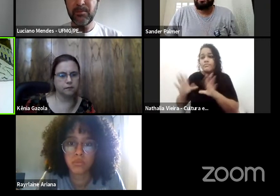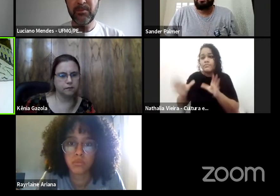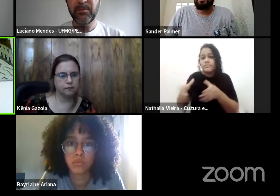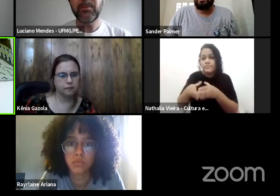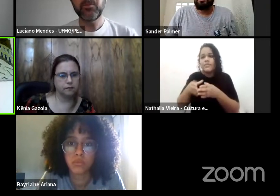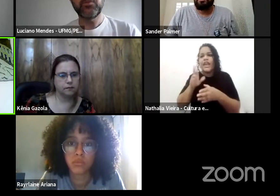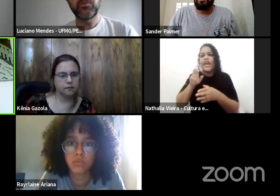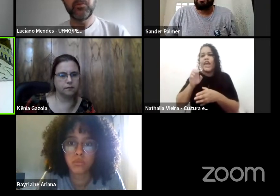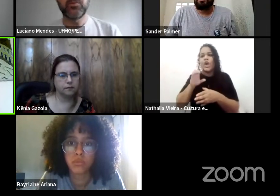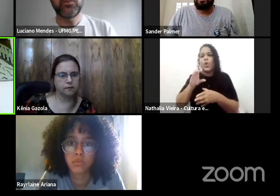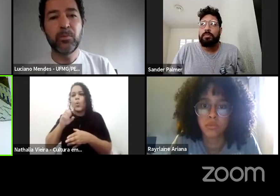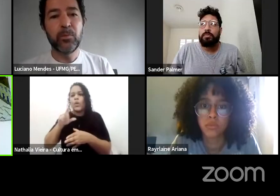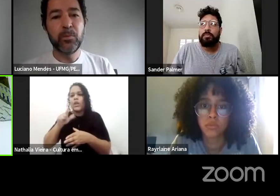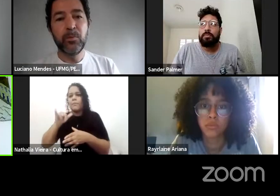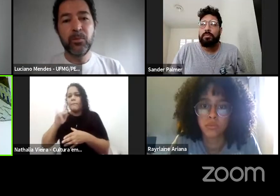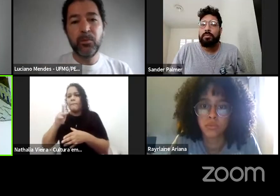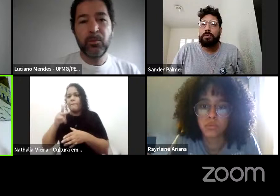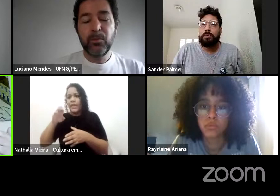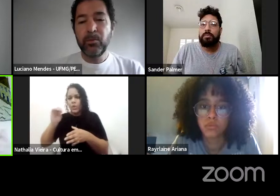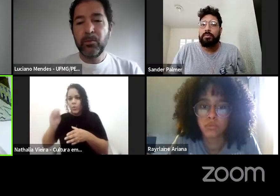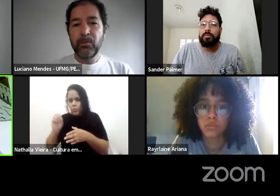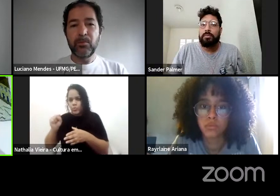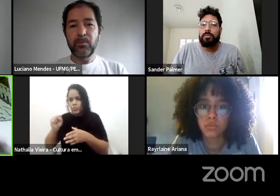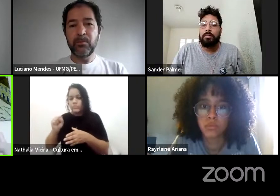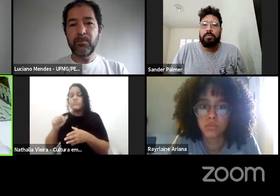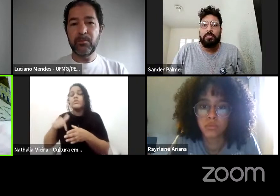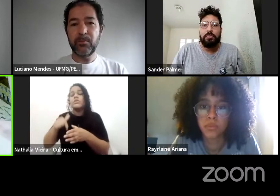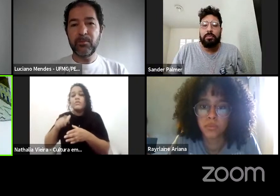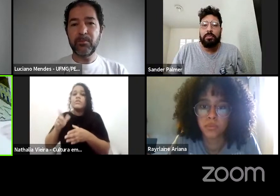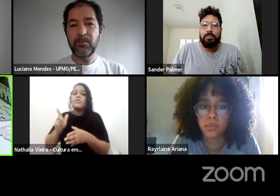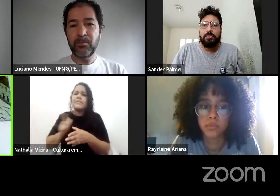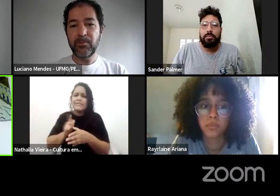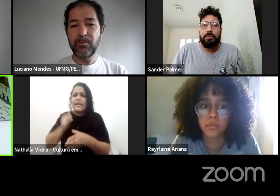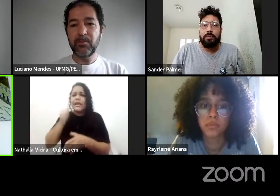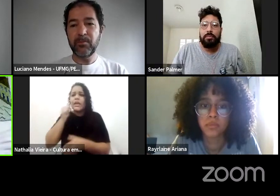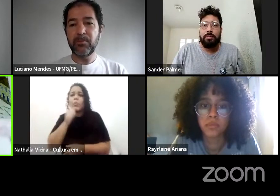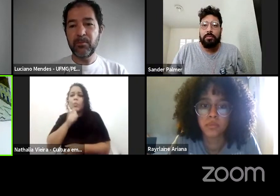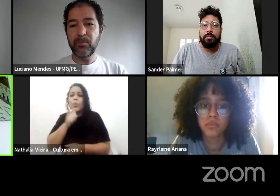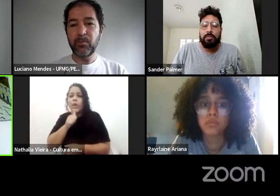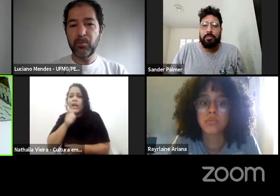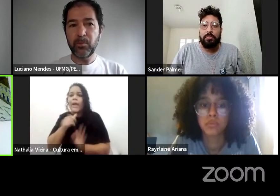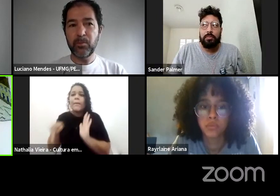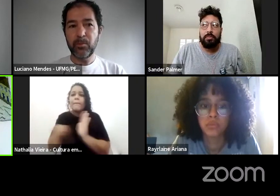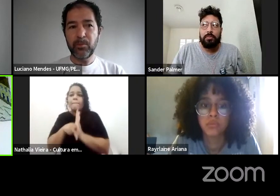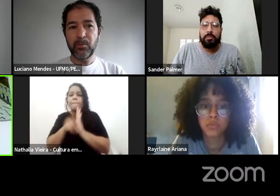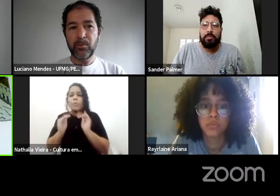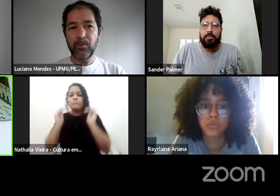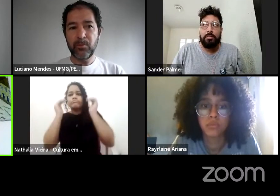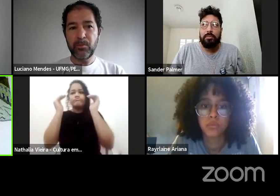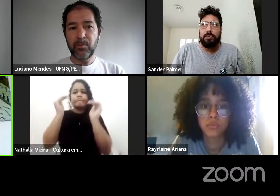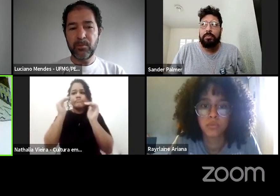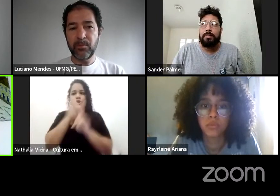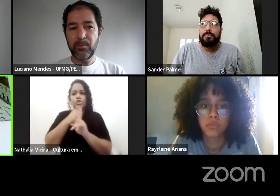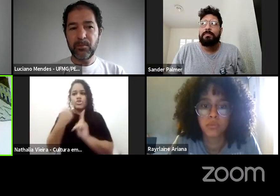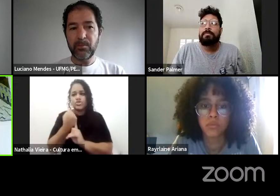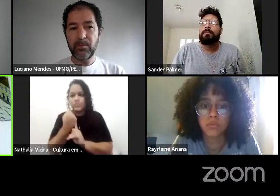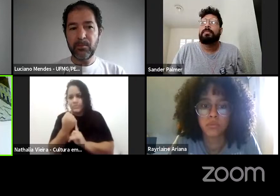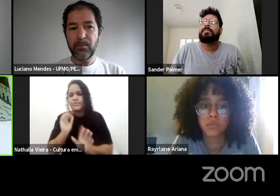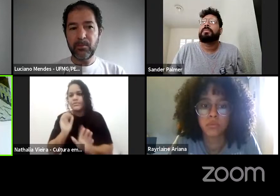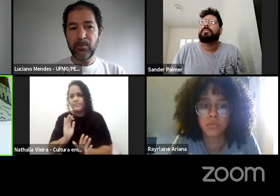geralmente eles vão ter mulheres que a gente pode falar de determinada classe social mais elevada. Então,